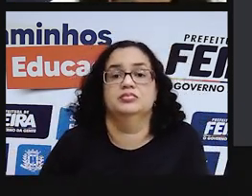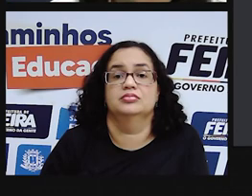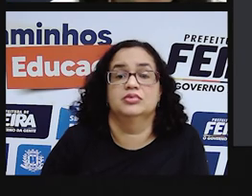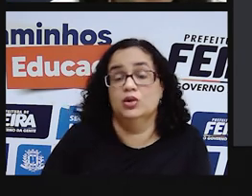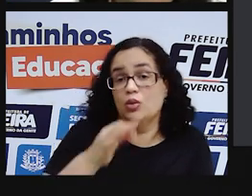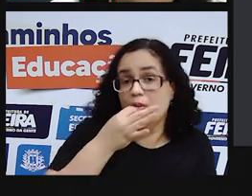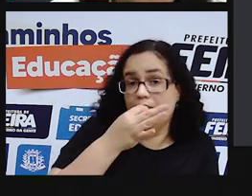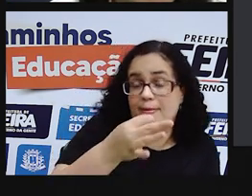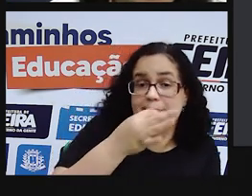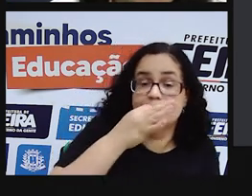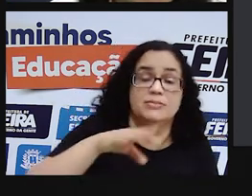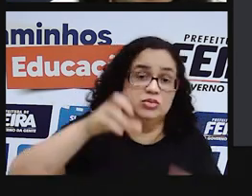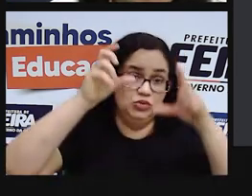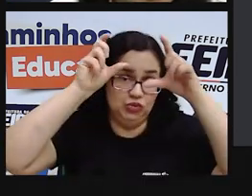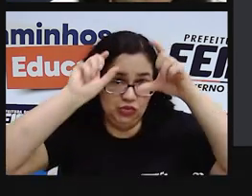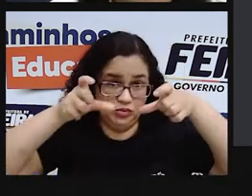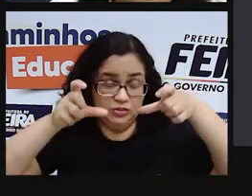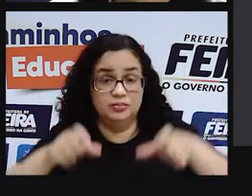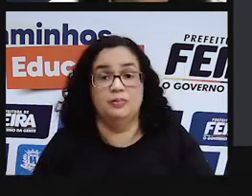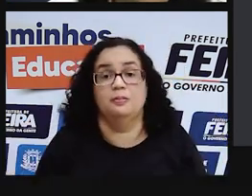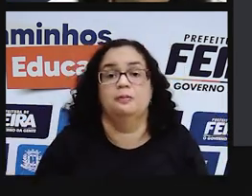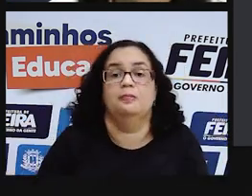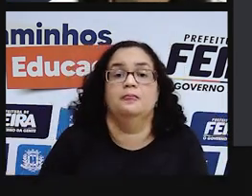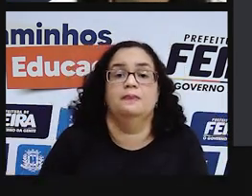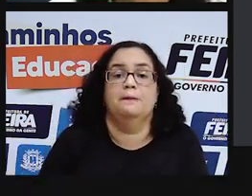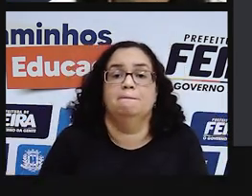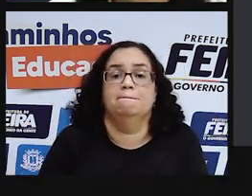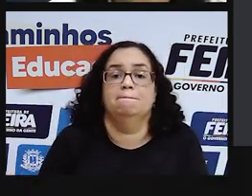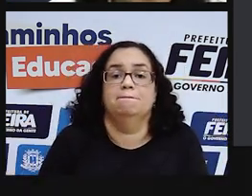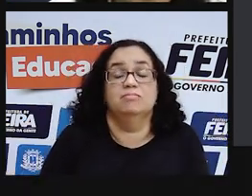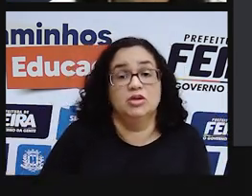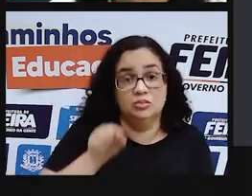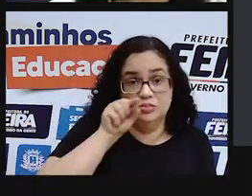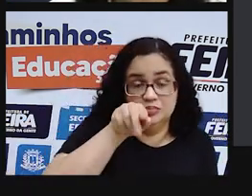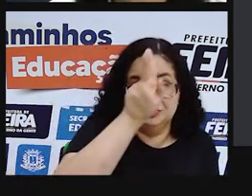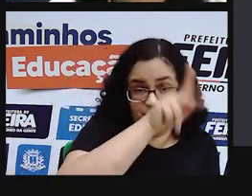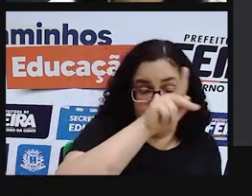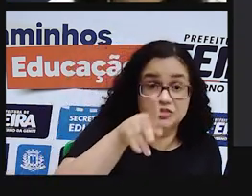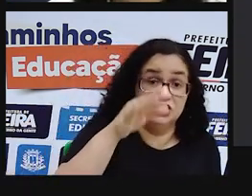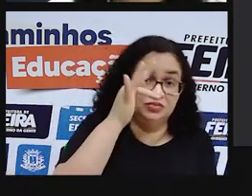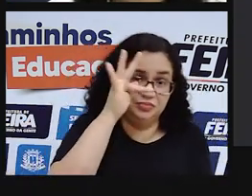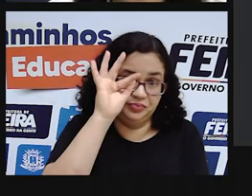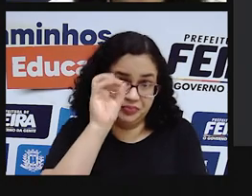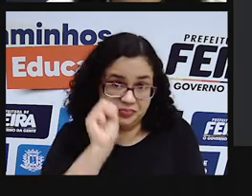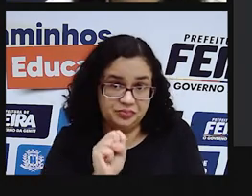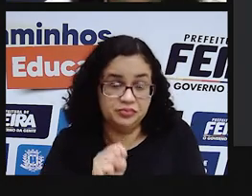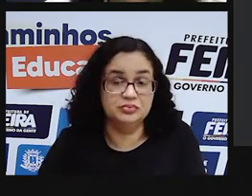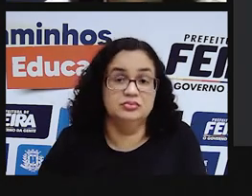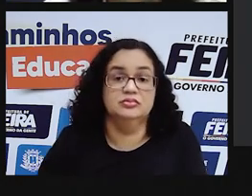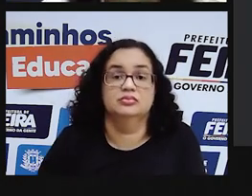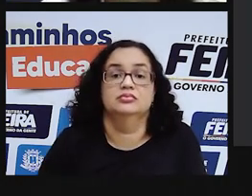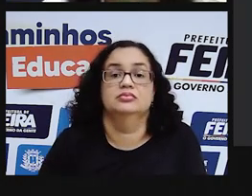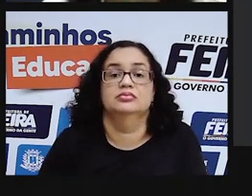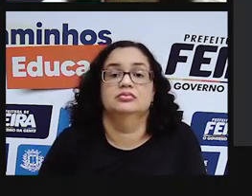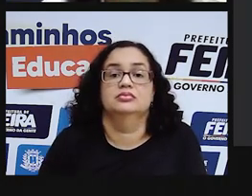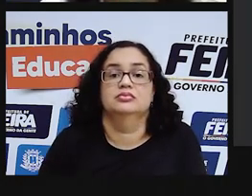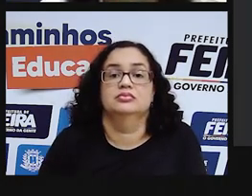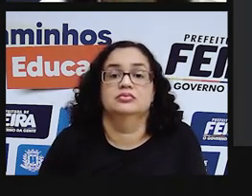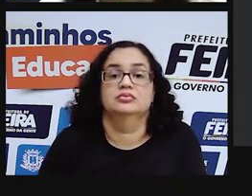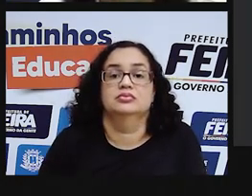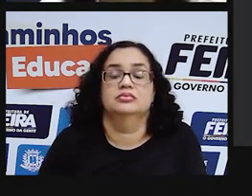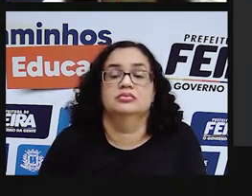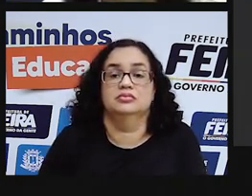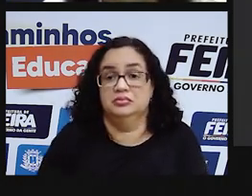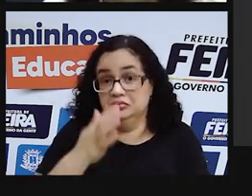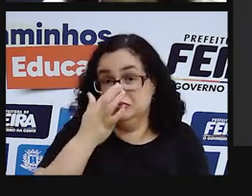algumas opções de localização tá vendo e aprovar e clicar Feira de Santana então eu vou ser